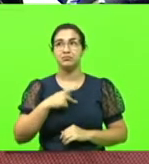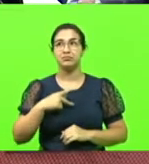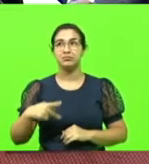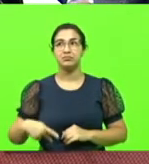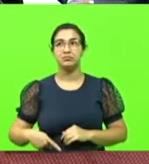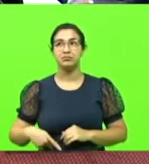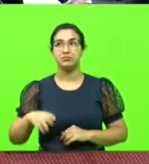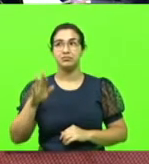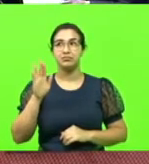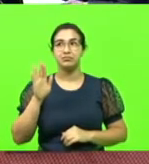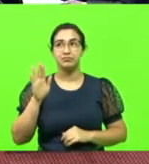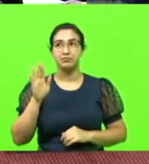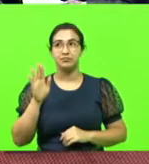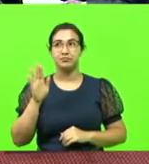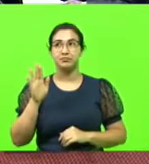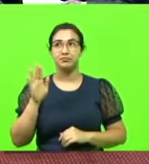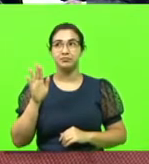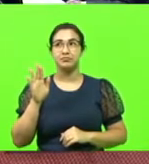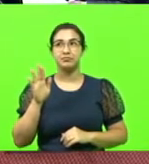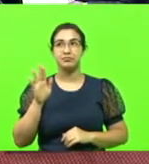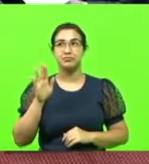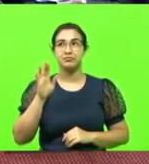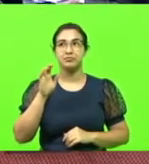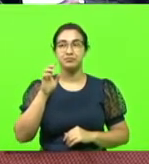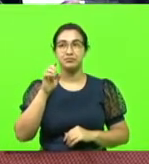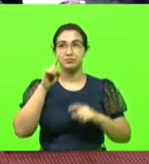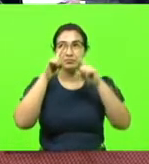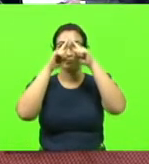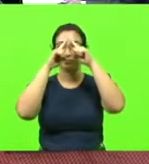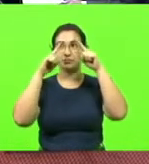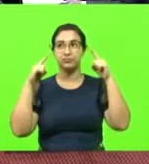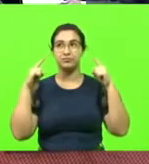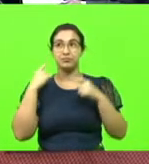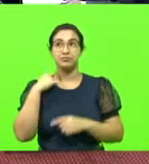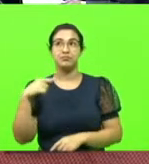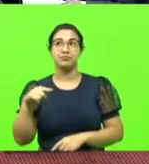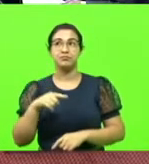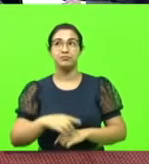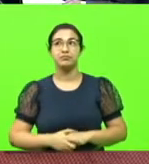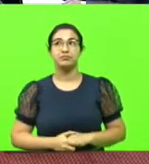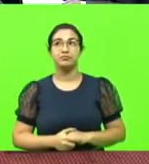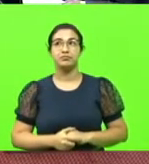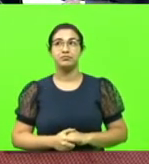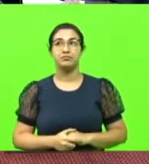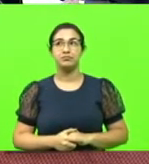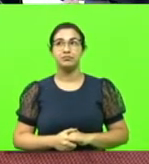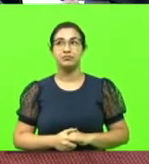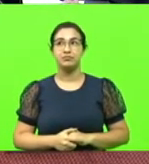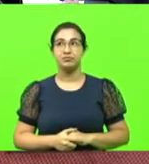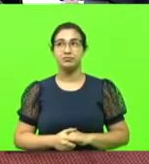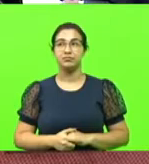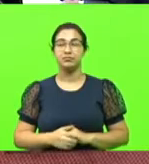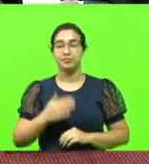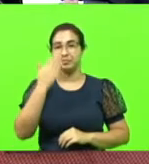deputado Silvio Drevec. Obrigado, senhor presidente. Eu vou